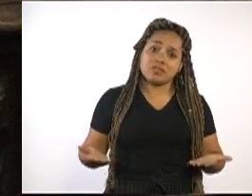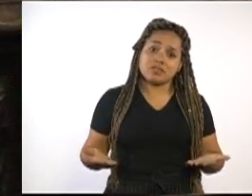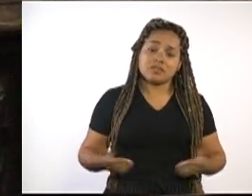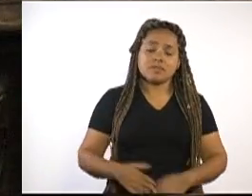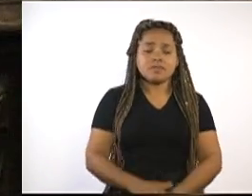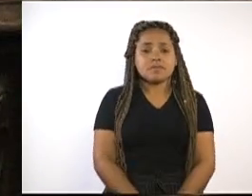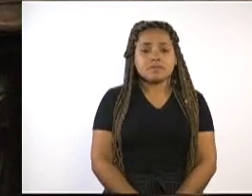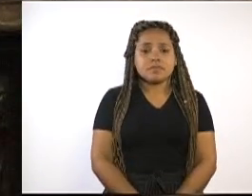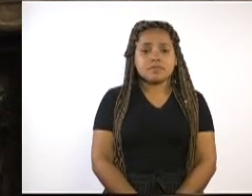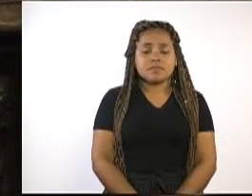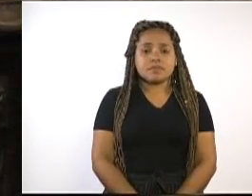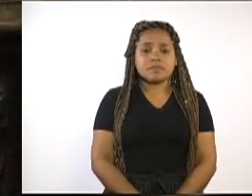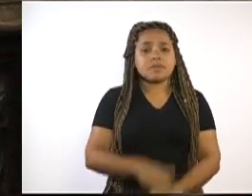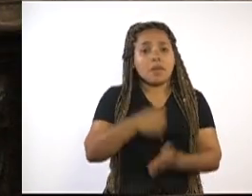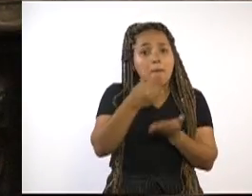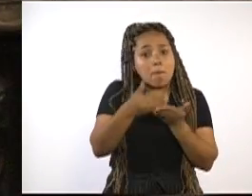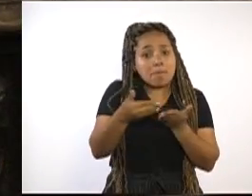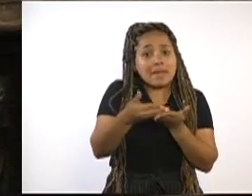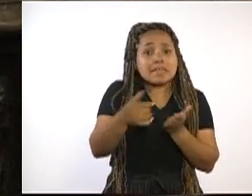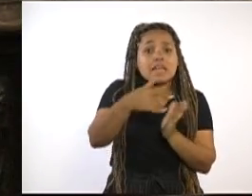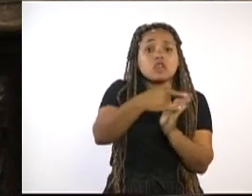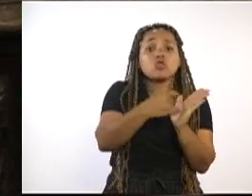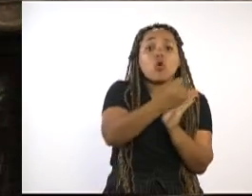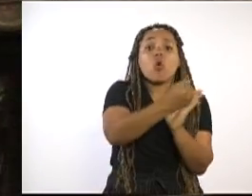a perda de documentos,